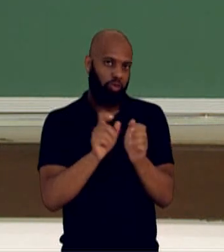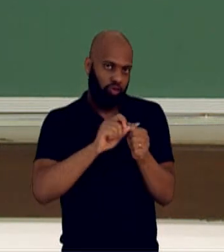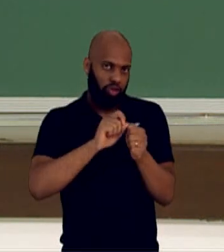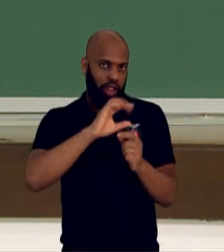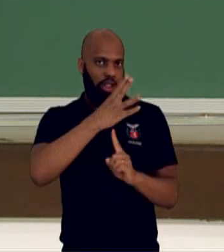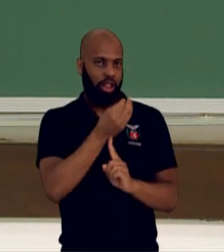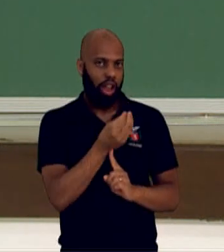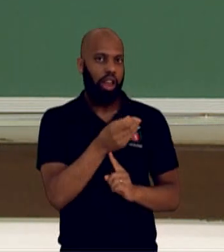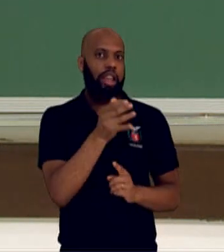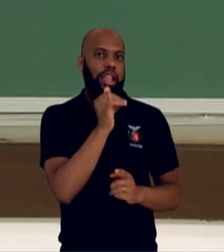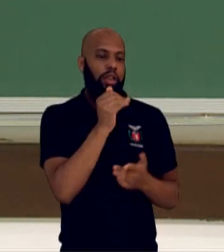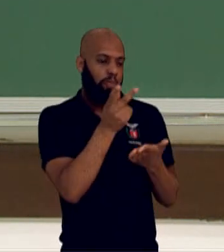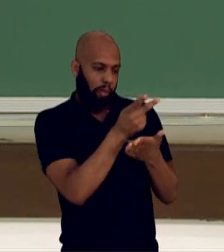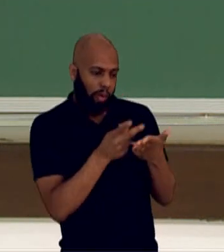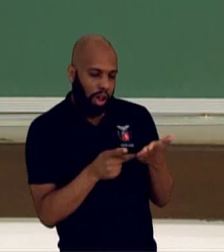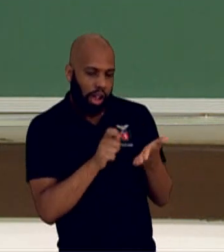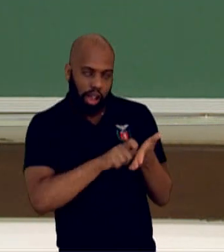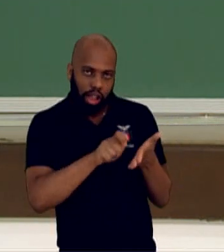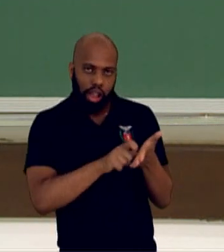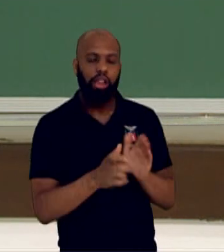como poetas, como